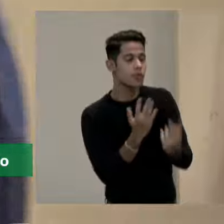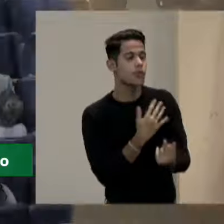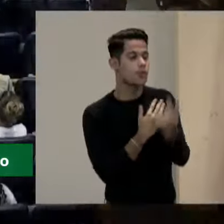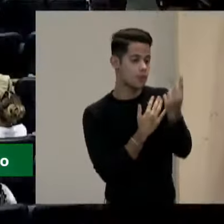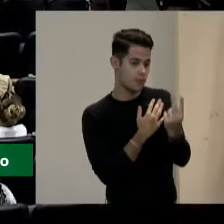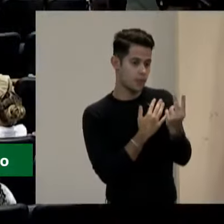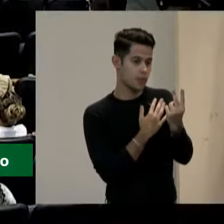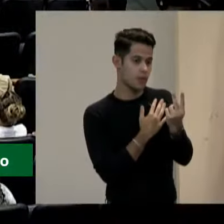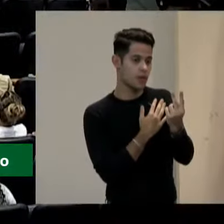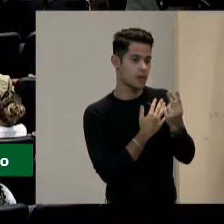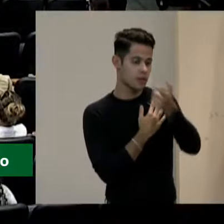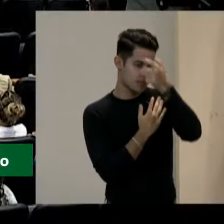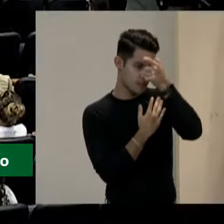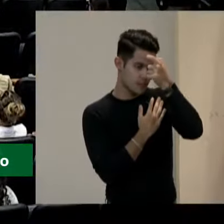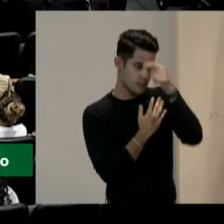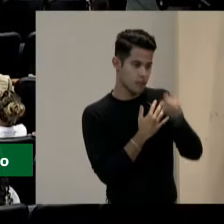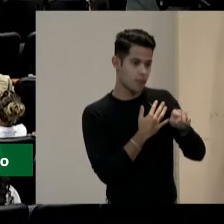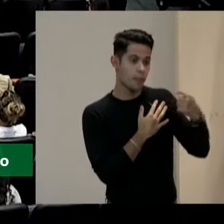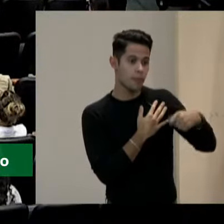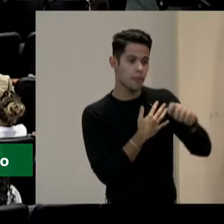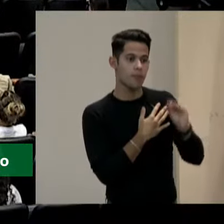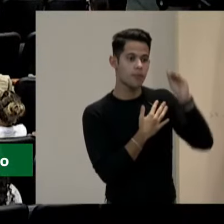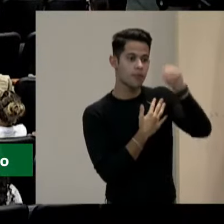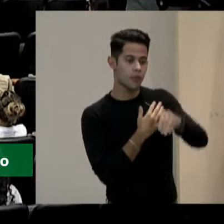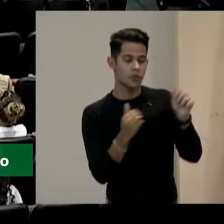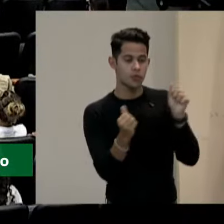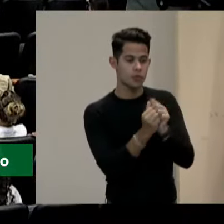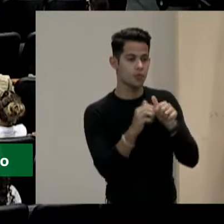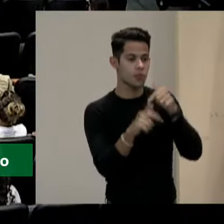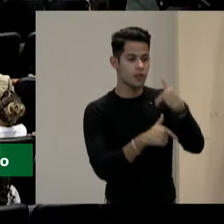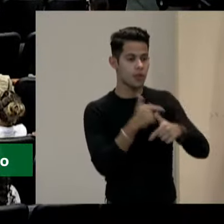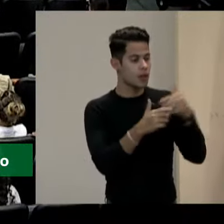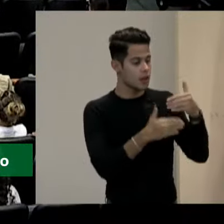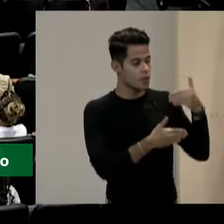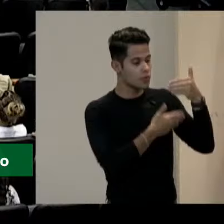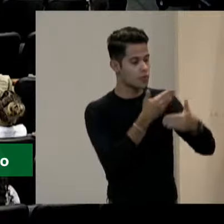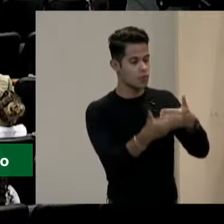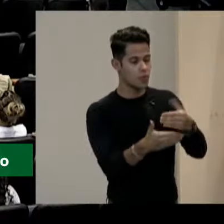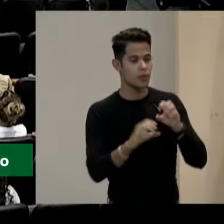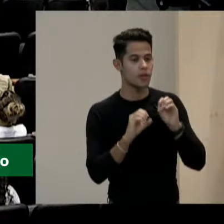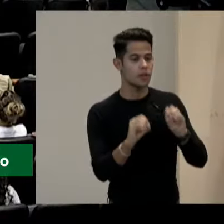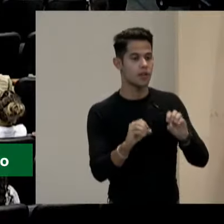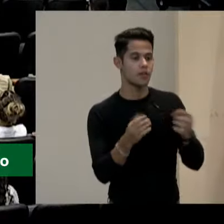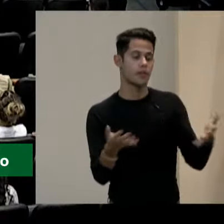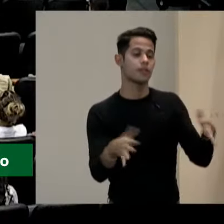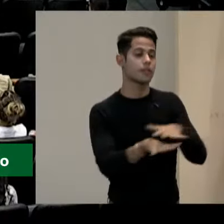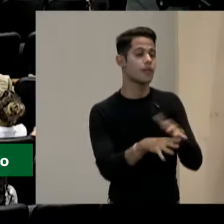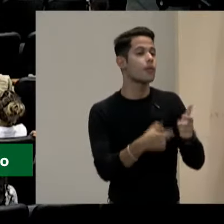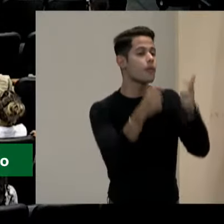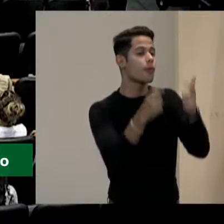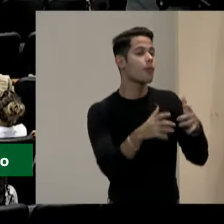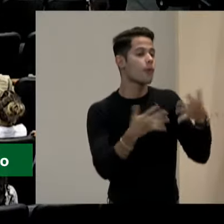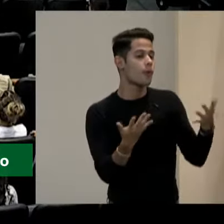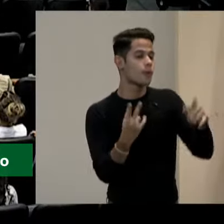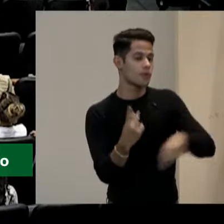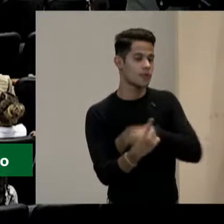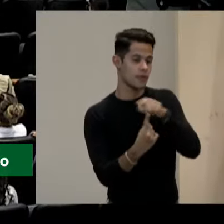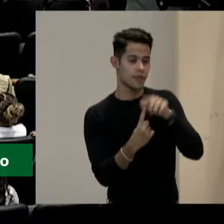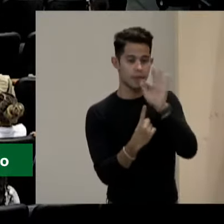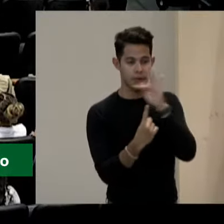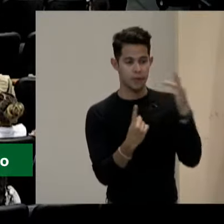as outras duas personalidades que precisam também atuar nesse processo de se tornar a educação acessível? A família e